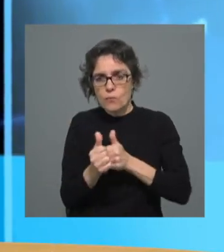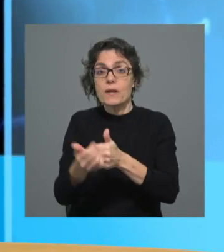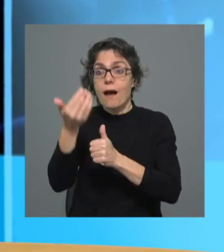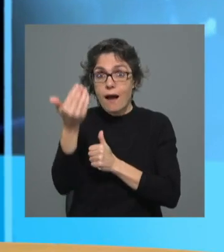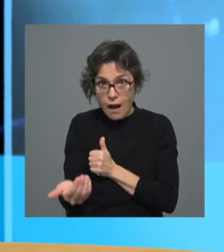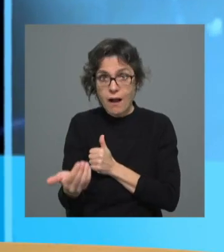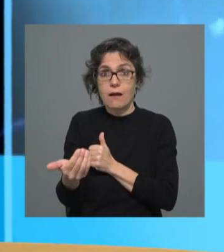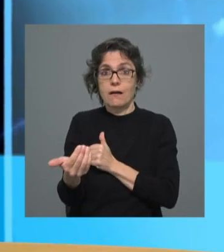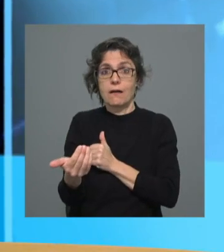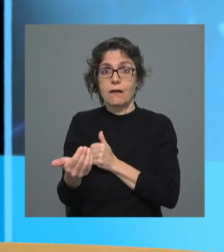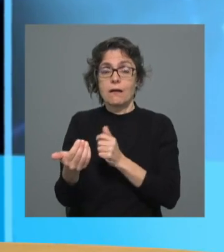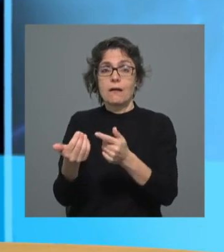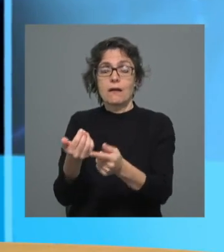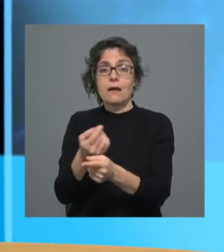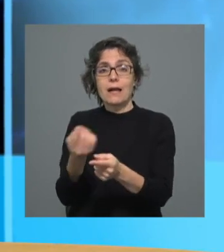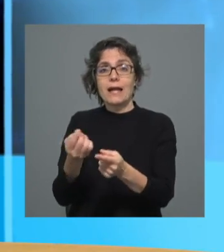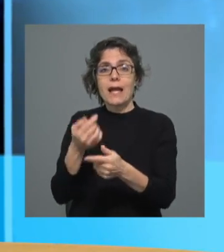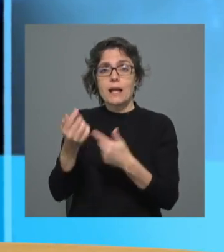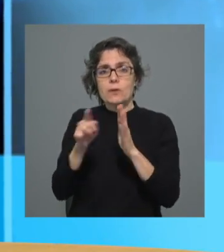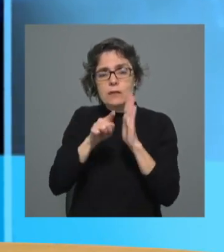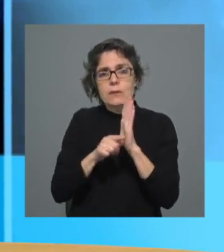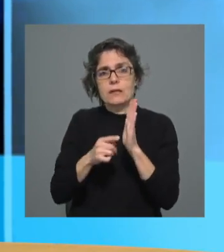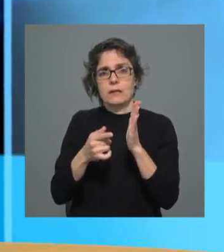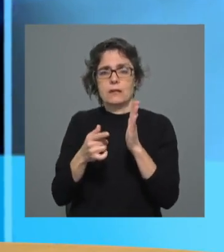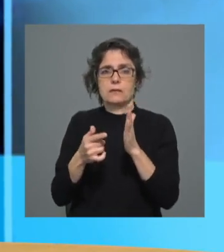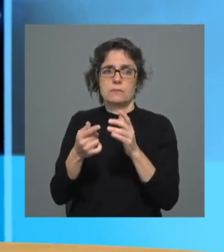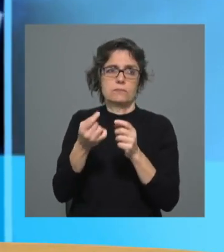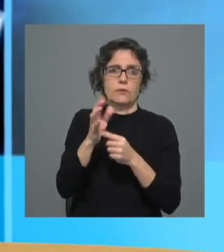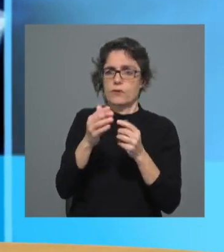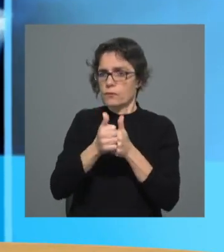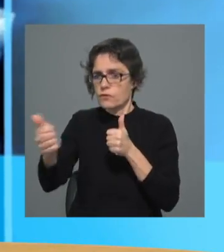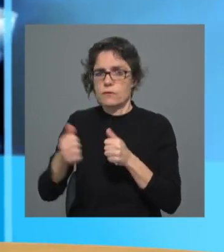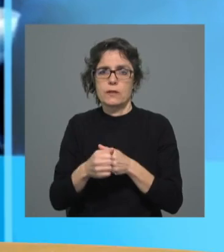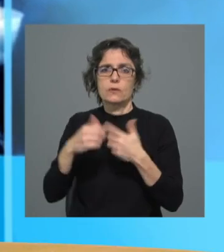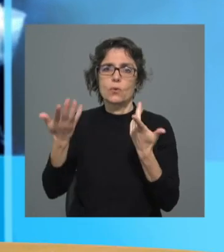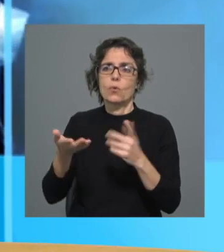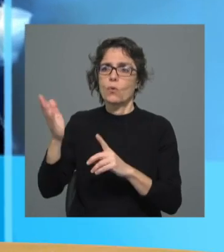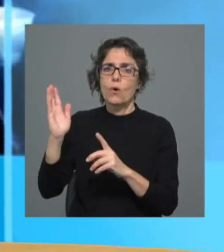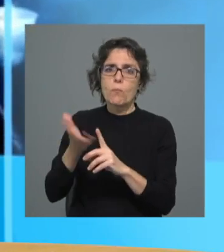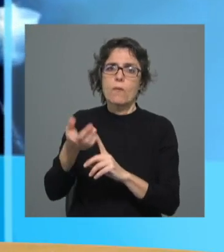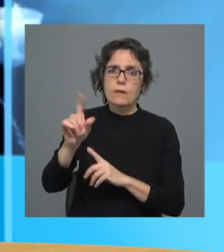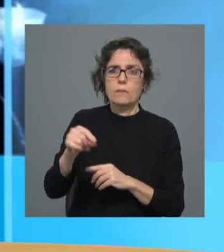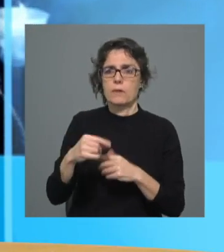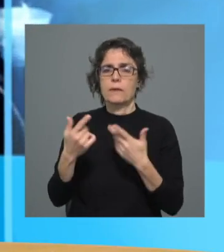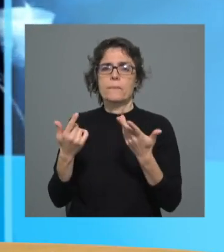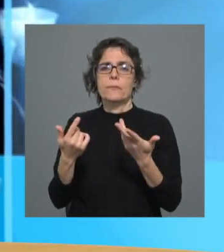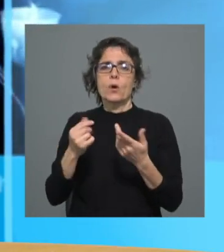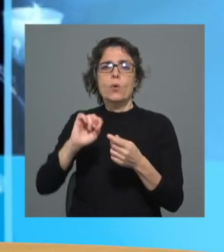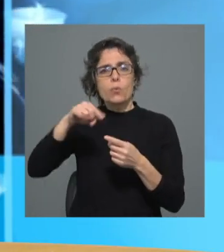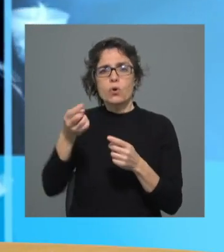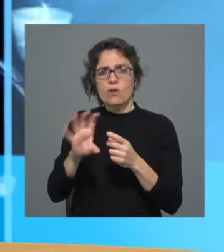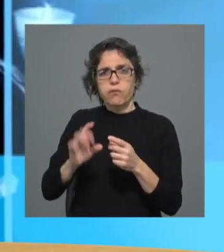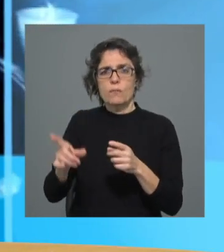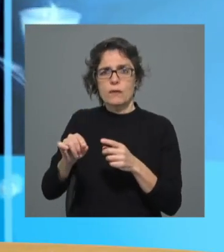que é eficaz, que gera medidas administrativas de afastamento, que gera penas quando é preciso, também gera ilibações quando não. É preciso que as